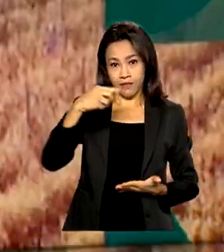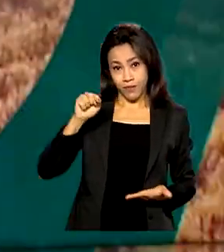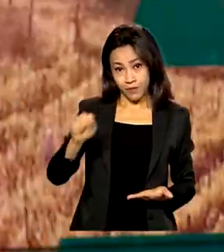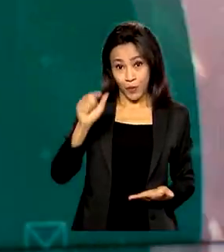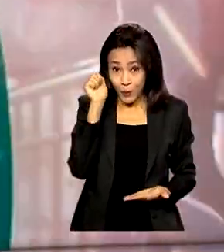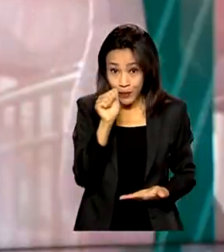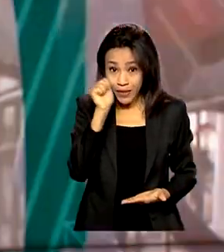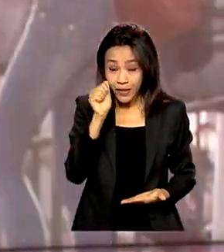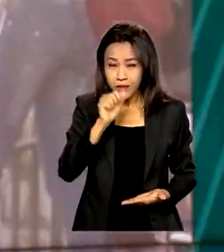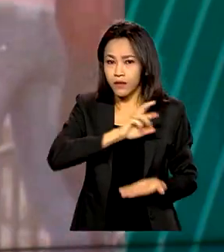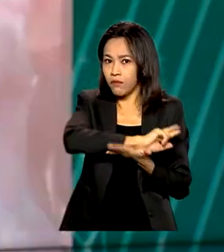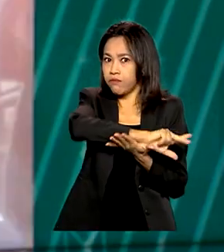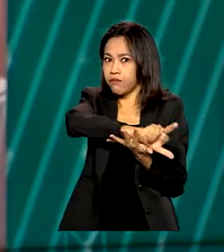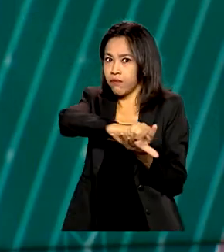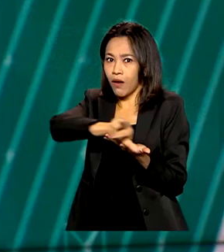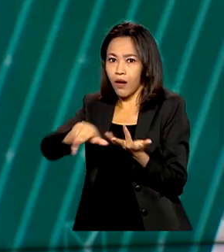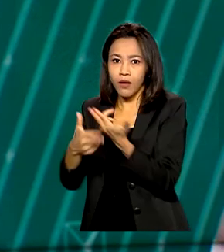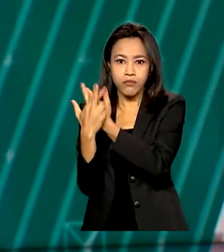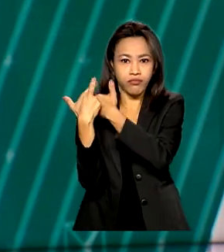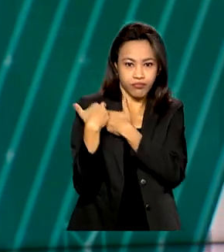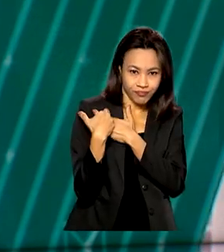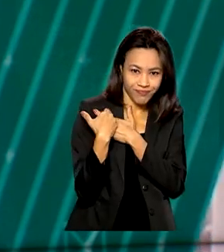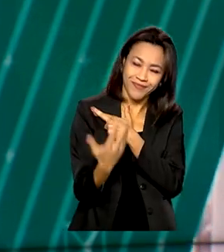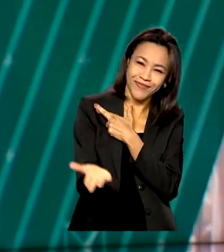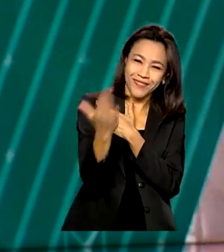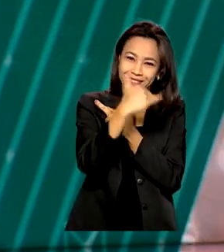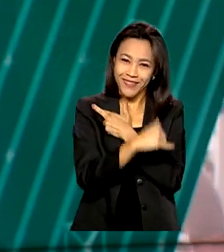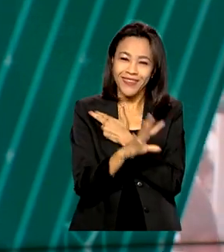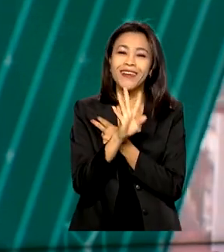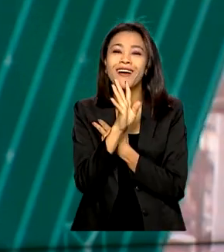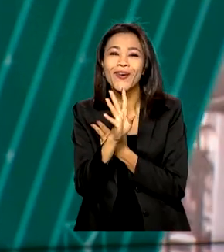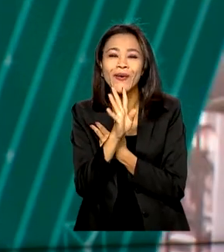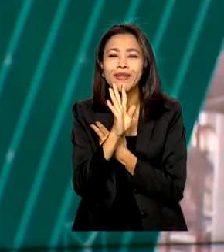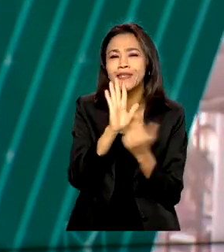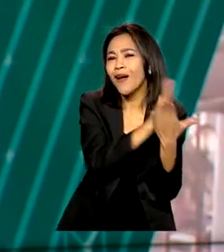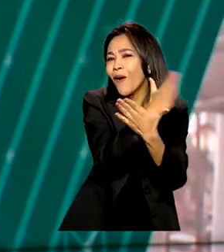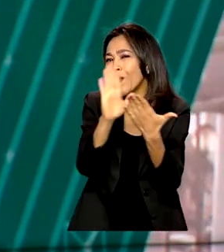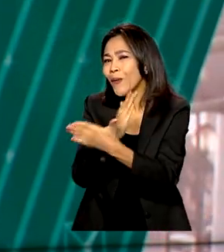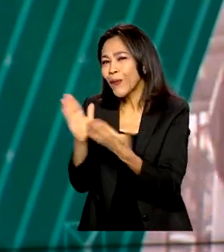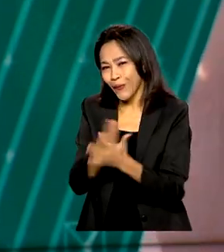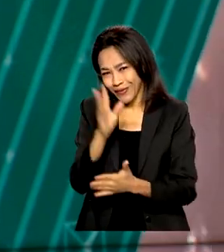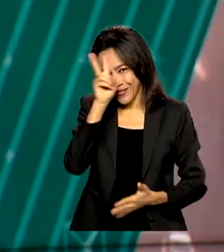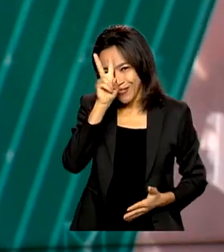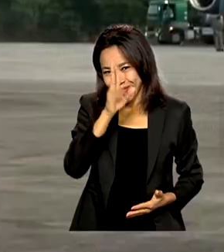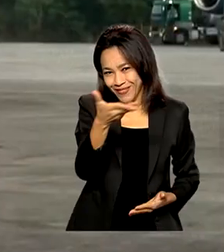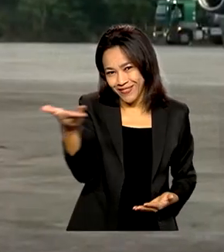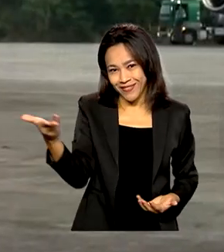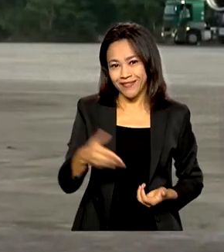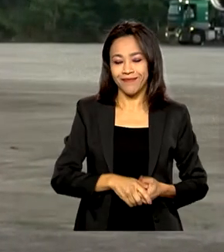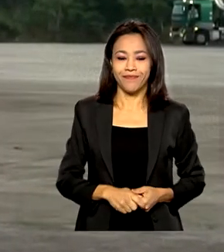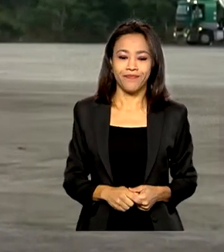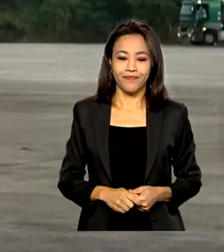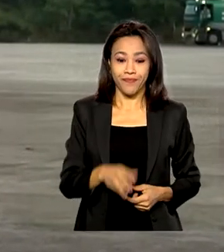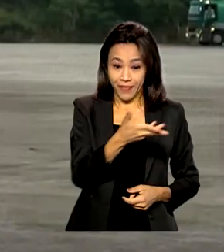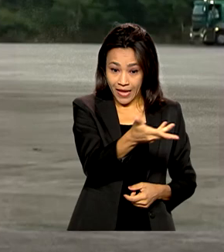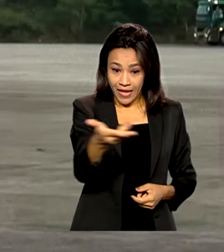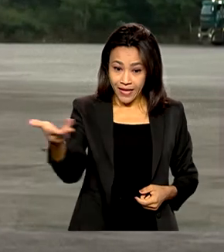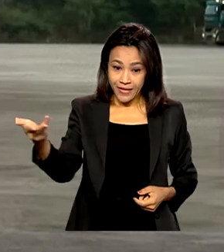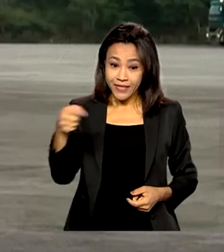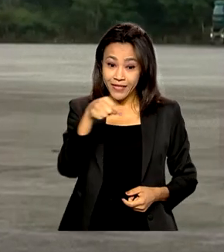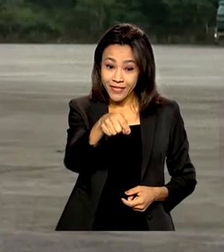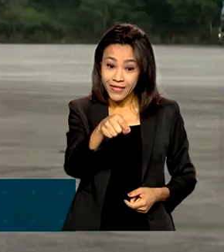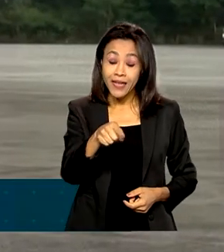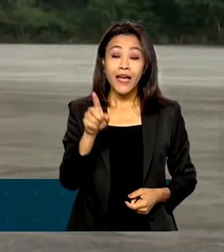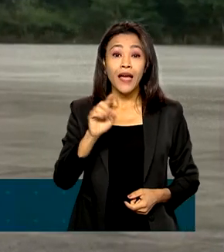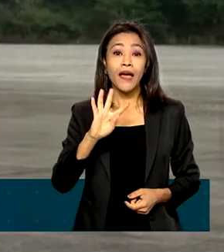ocupam os mais diversos cargos. Embarque com a gente agora para conhecer algumas dessas histórias. Este é o